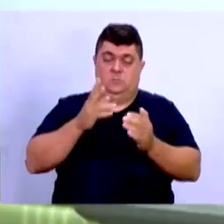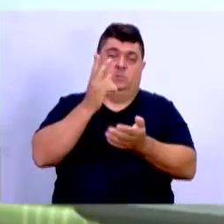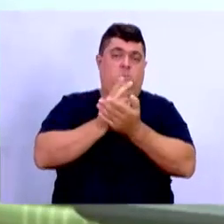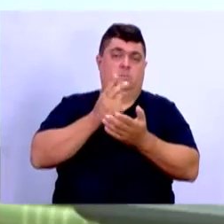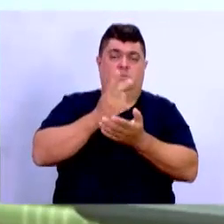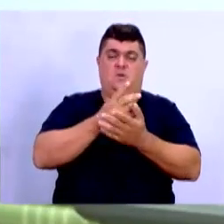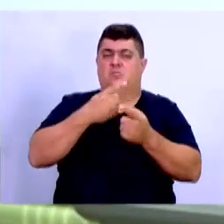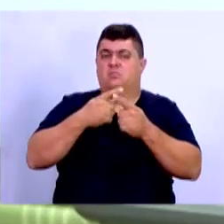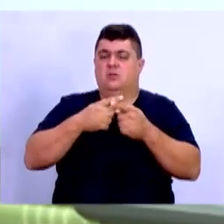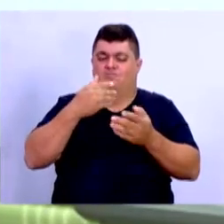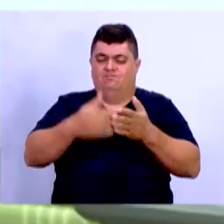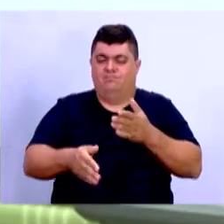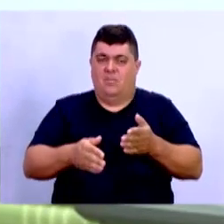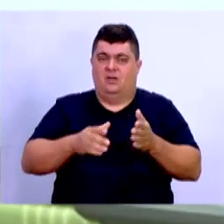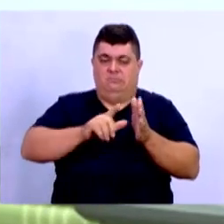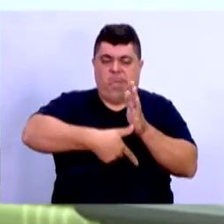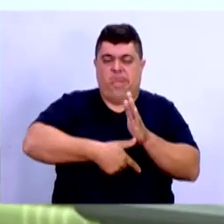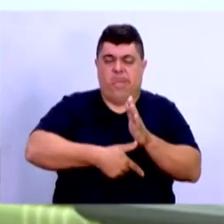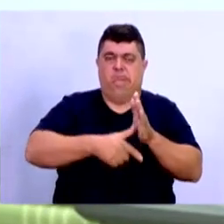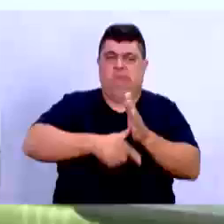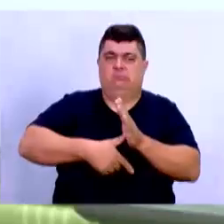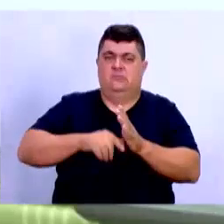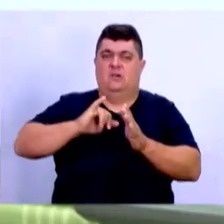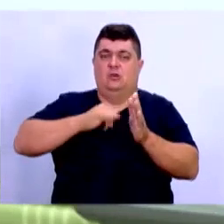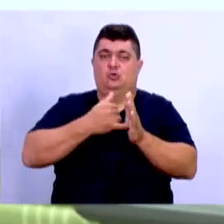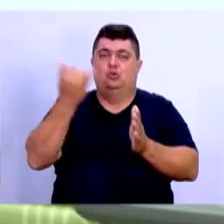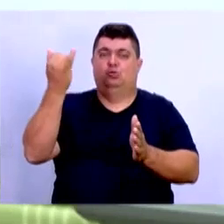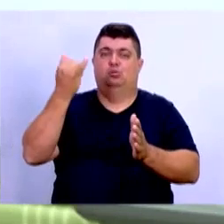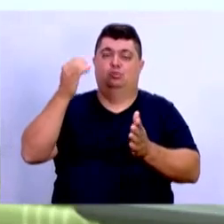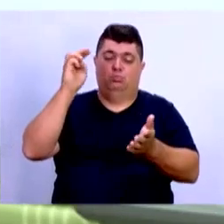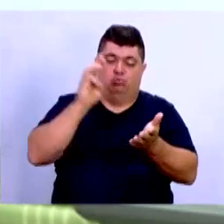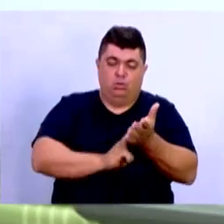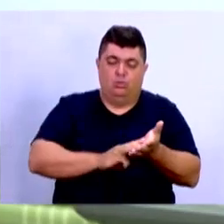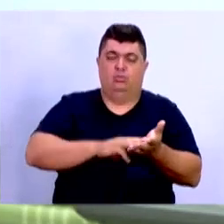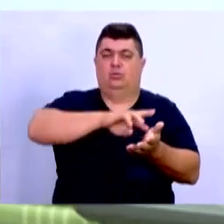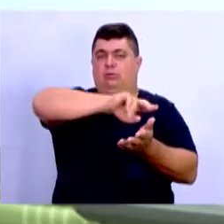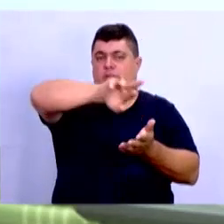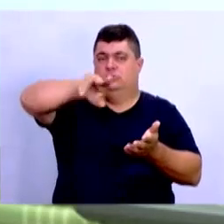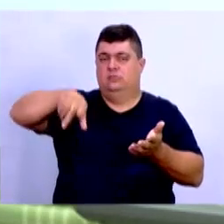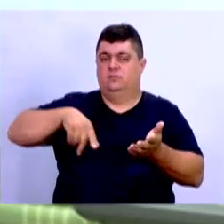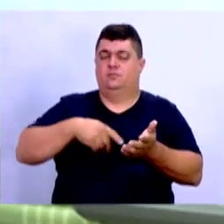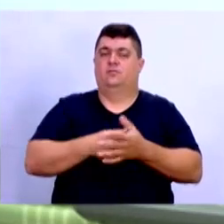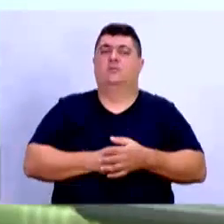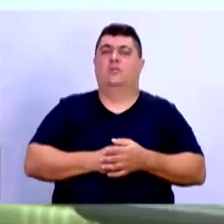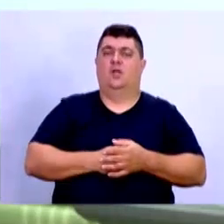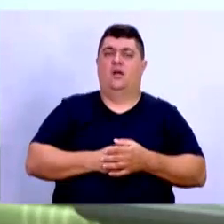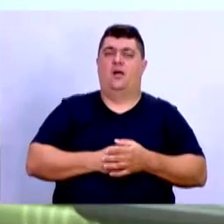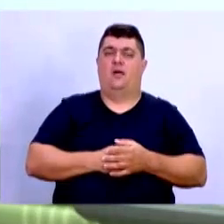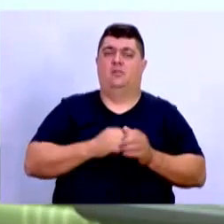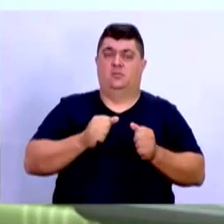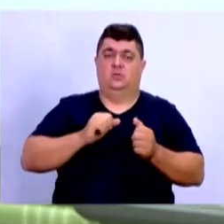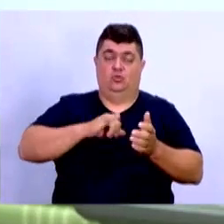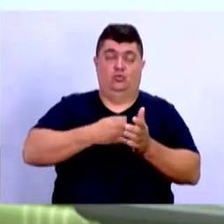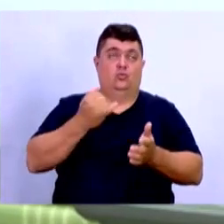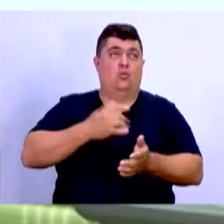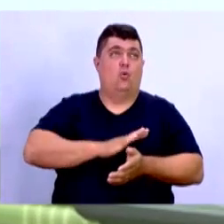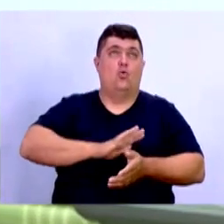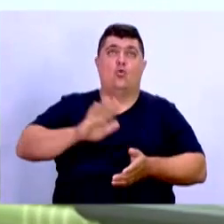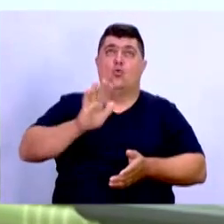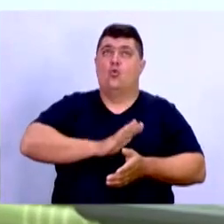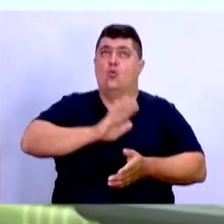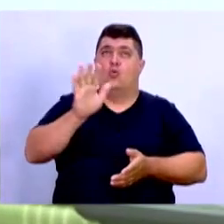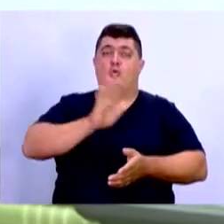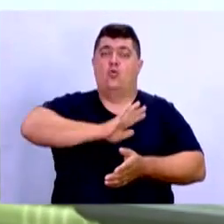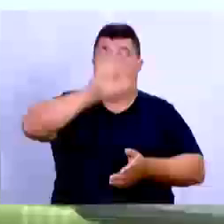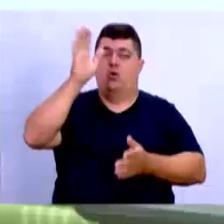se você perde os prazos, acarreta o que juros, e dependendo do que for, pode ser um juro altíssimo, que mais na